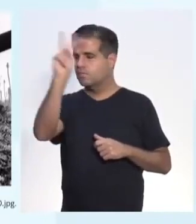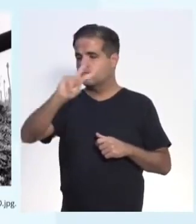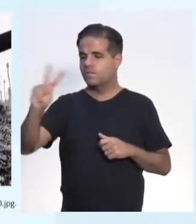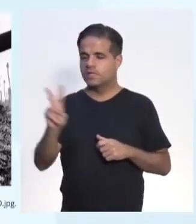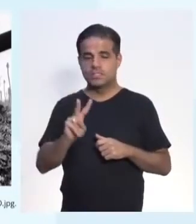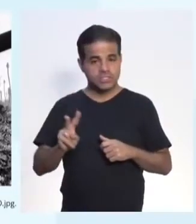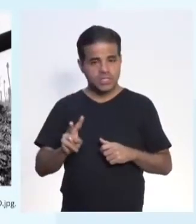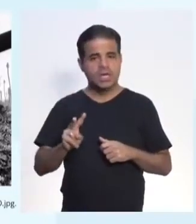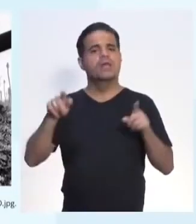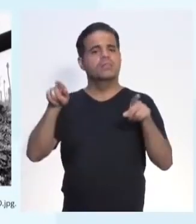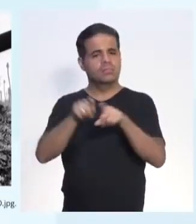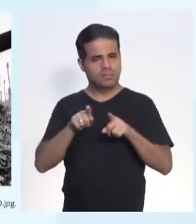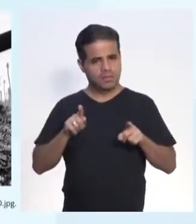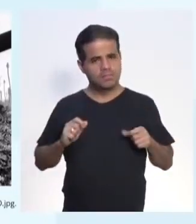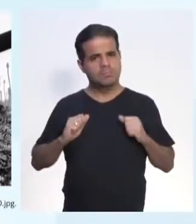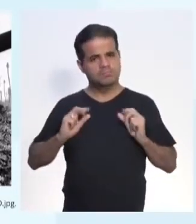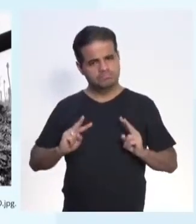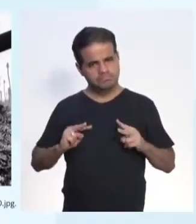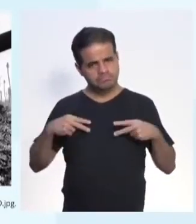Fria,